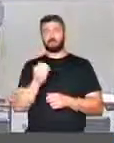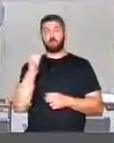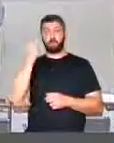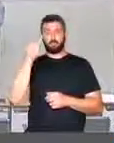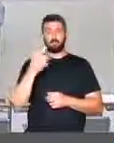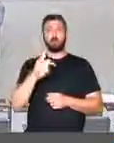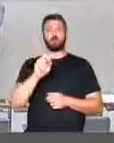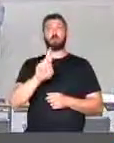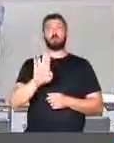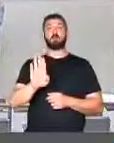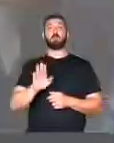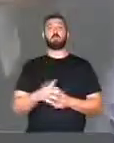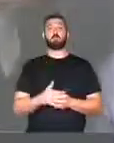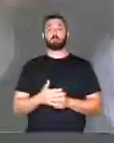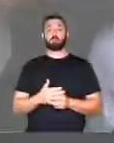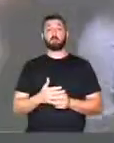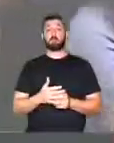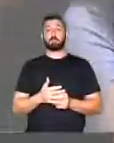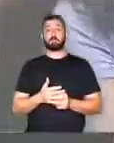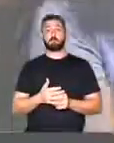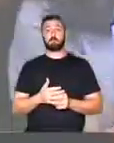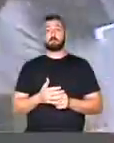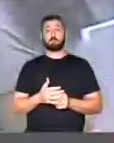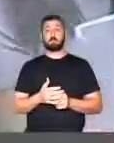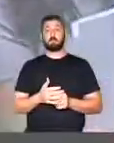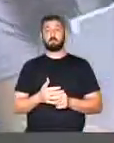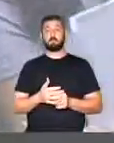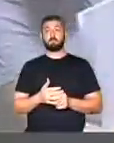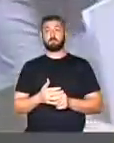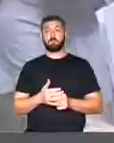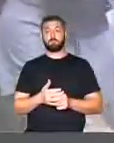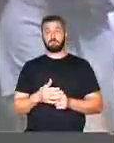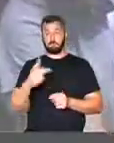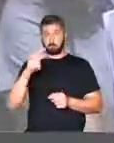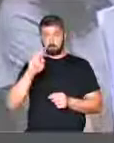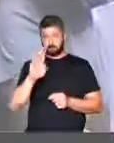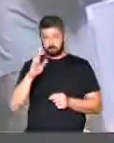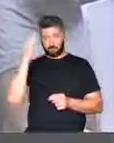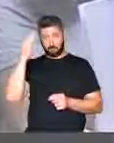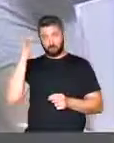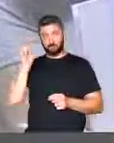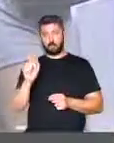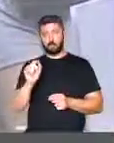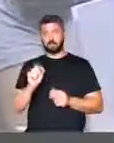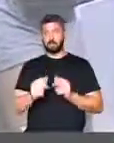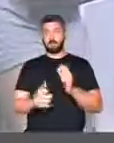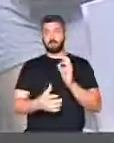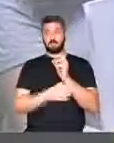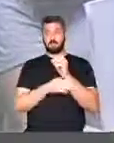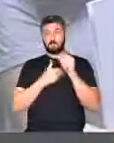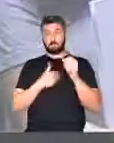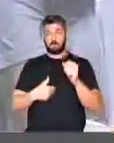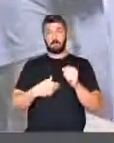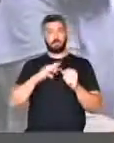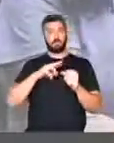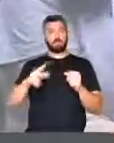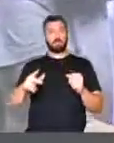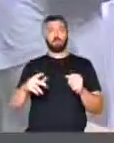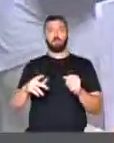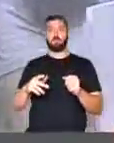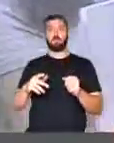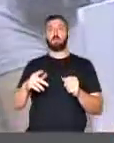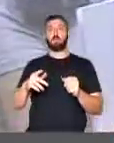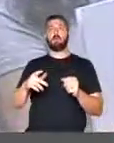PRB. Presidente, o PRB entende que segurança pública não se trata, o gasto com segurança pública